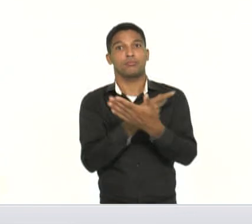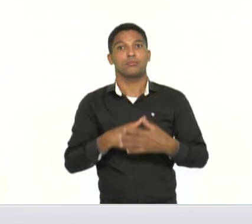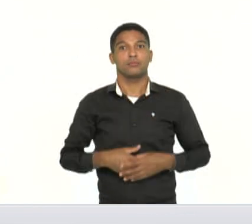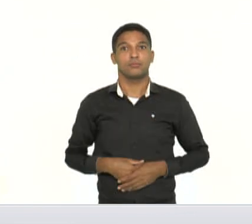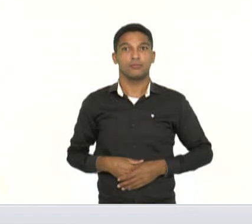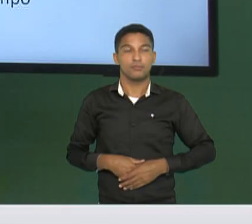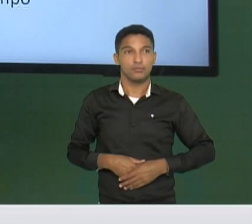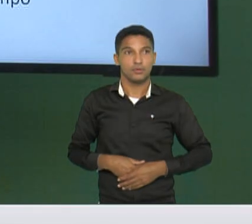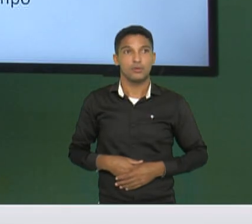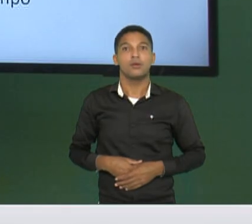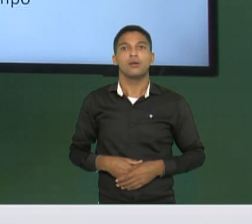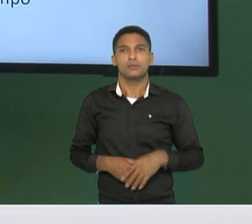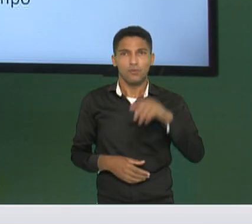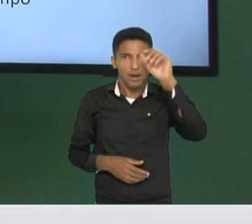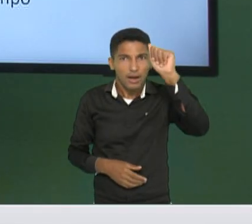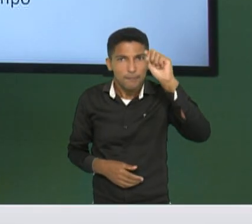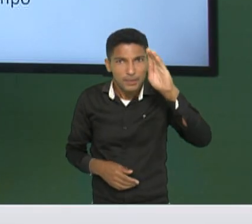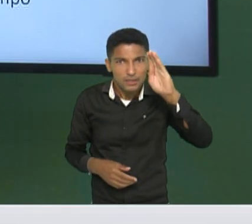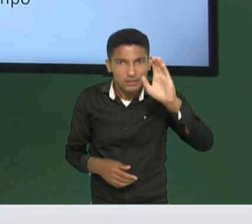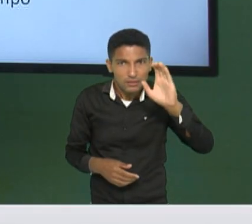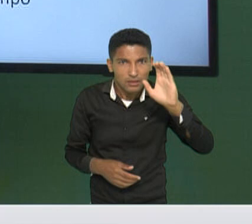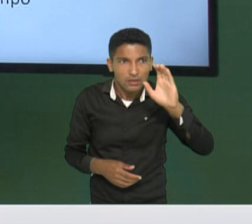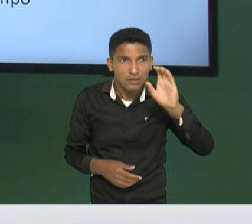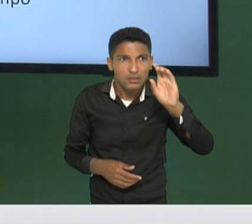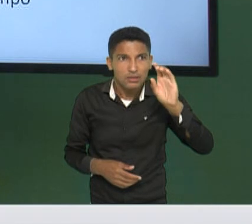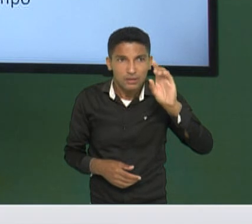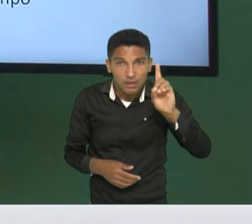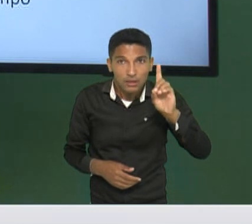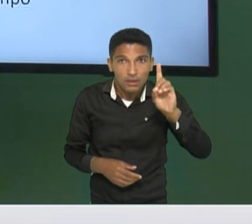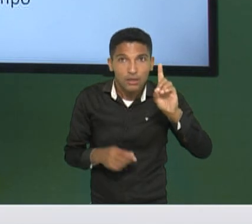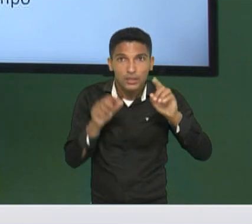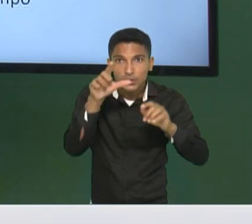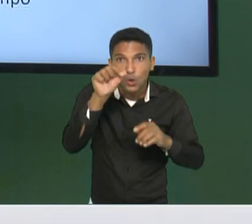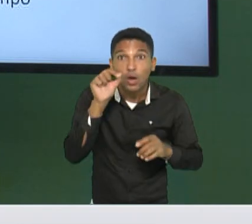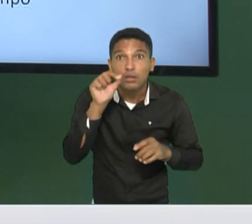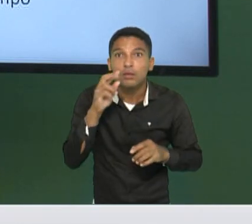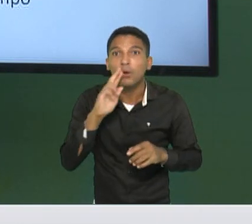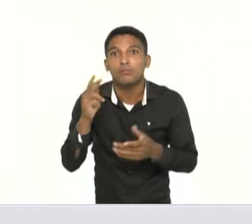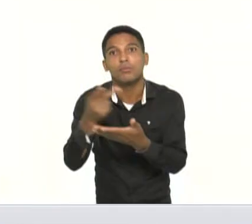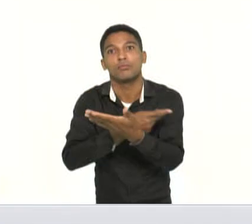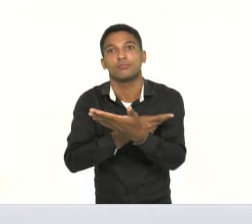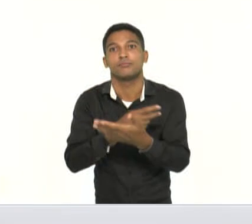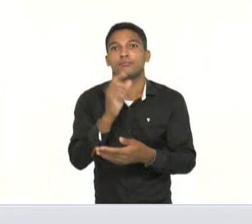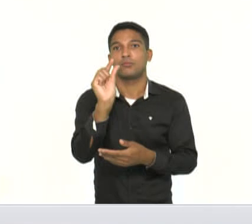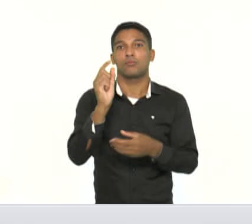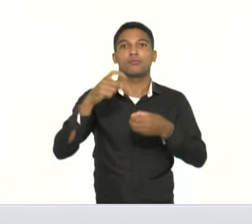D. Você vai ler e vai buscar qual é a incorreta aí. E a gente já volta para conversar.